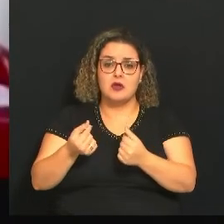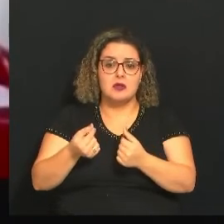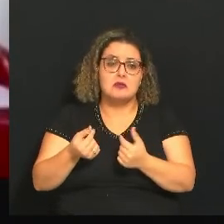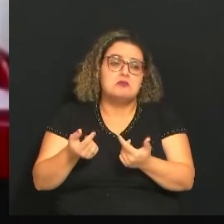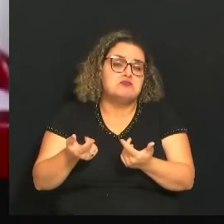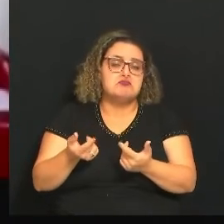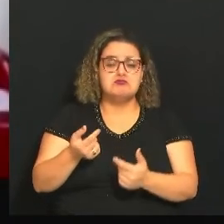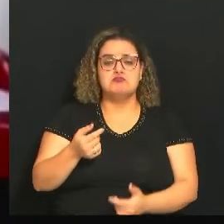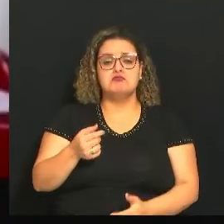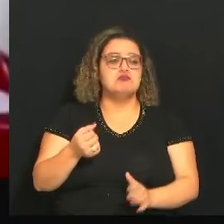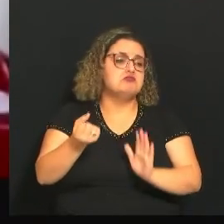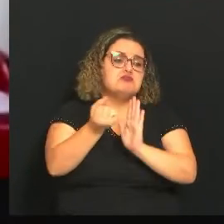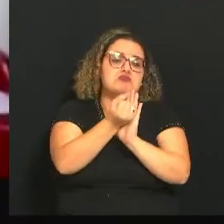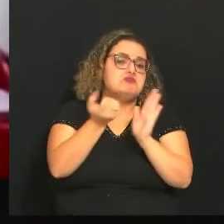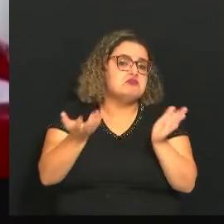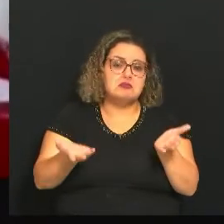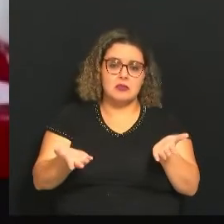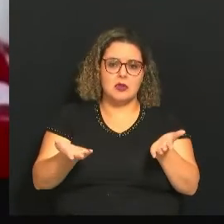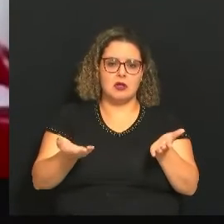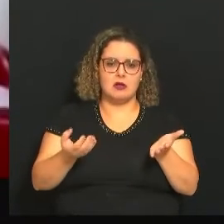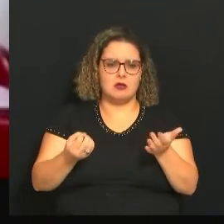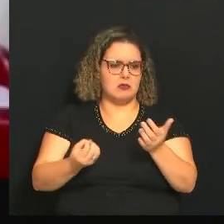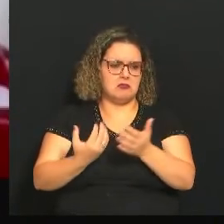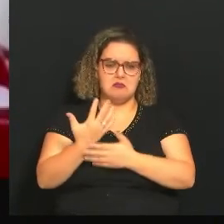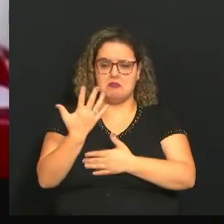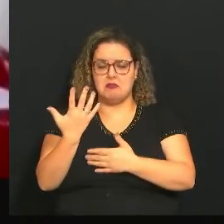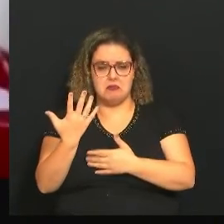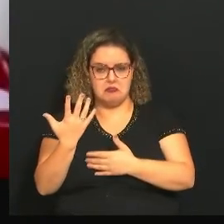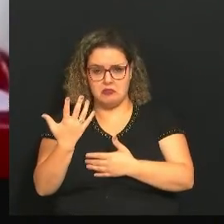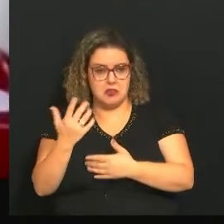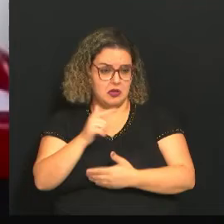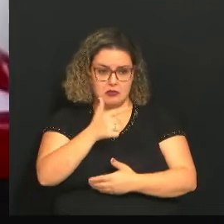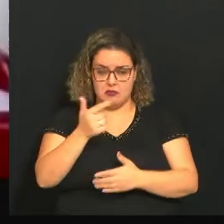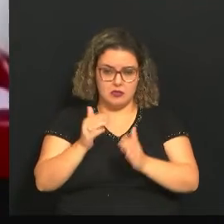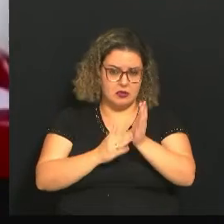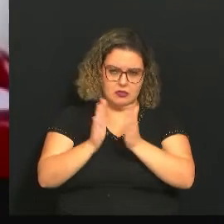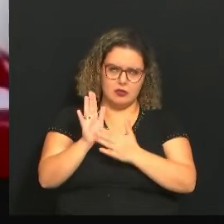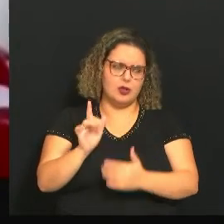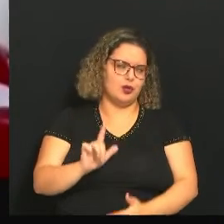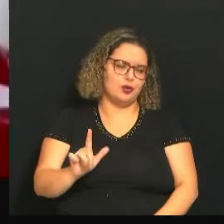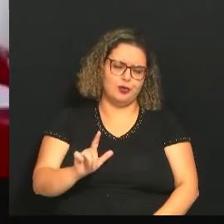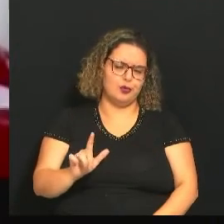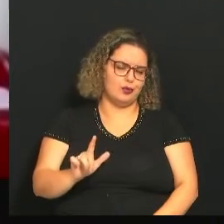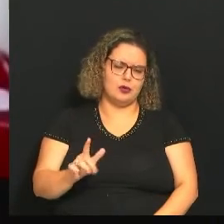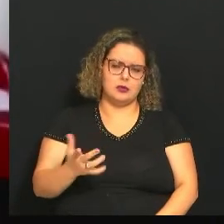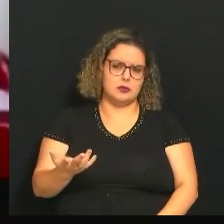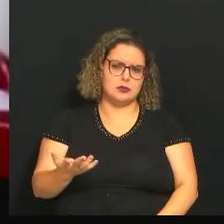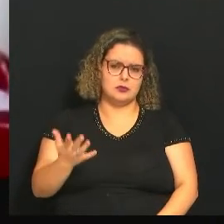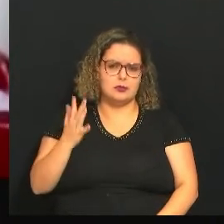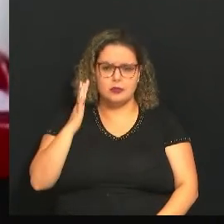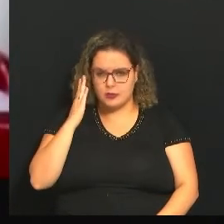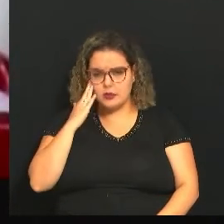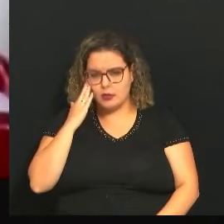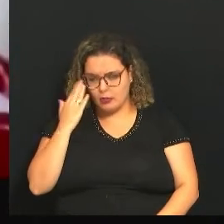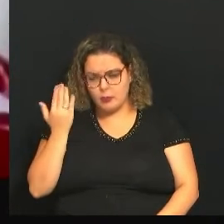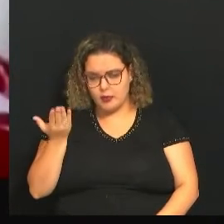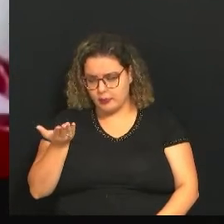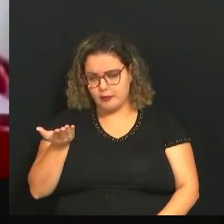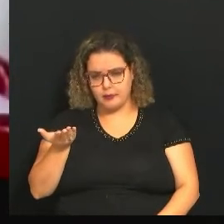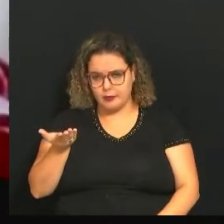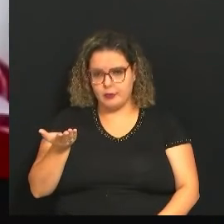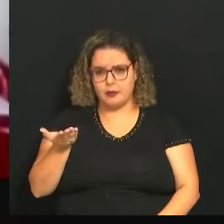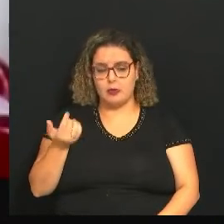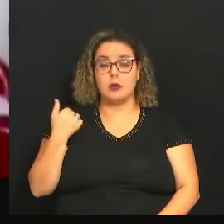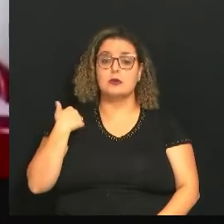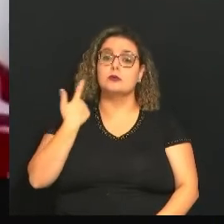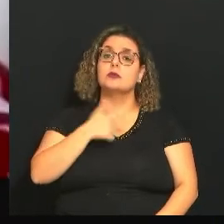é surpresa que não vai haver concurso? Não, claro que não. Né? Eu só acho que a gente tem que se